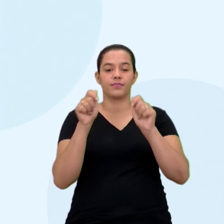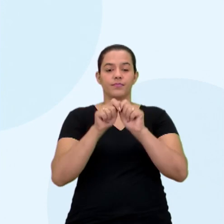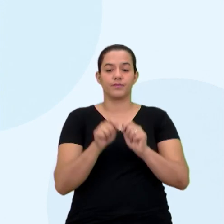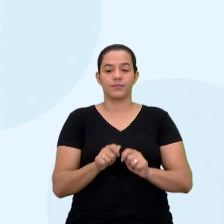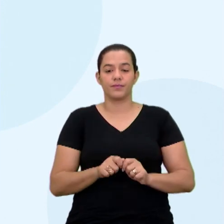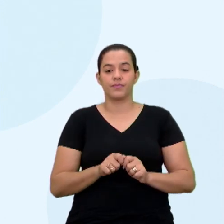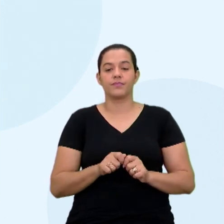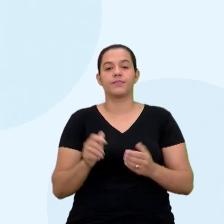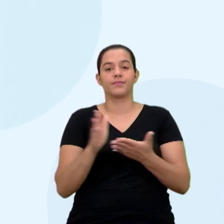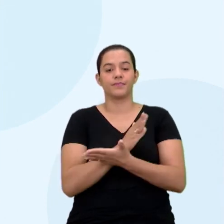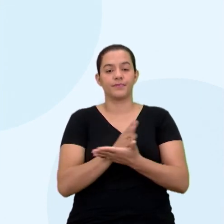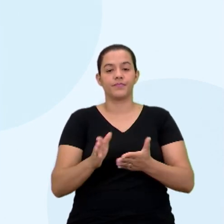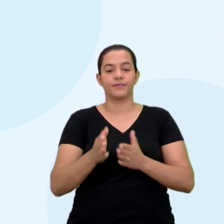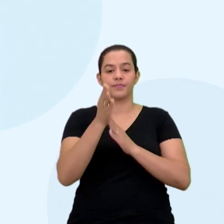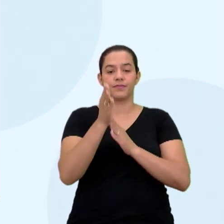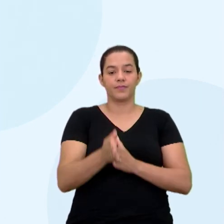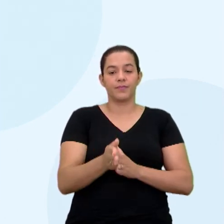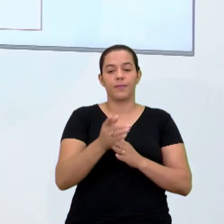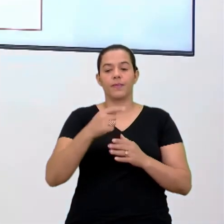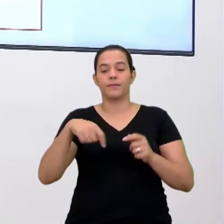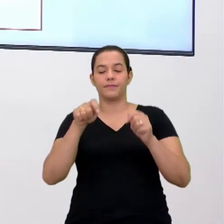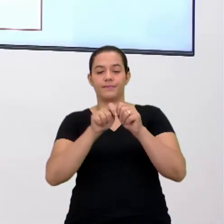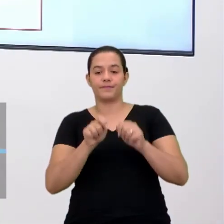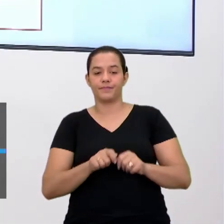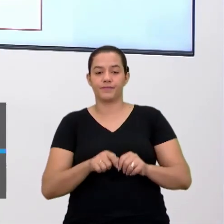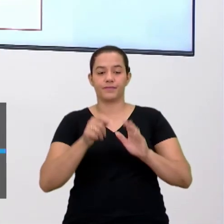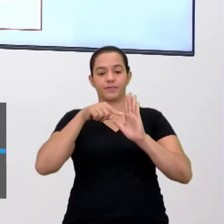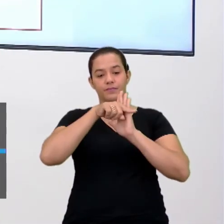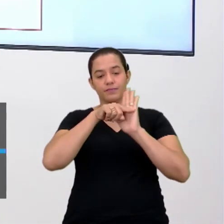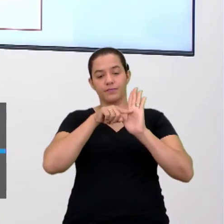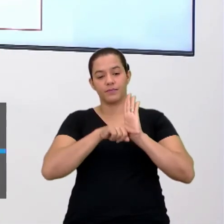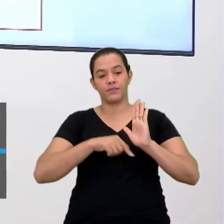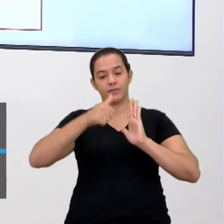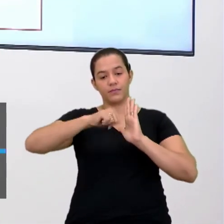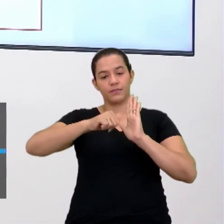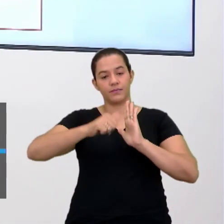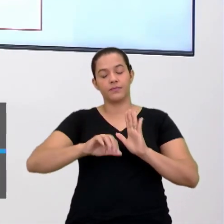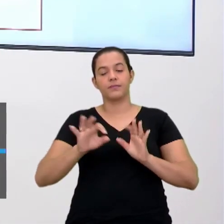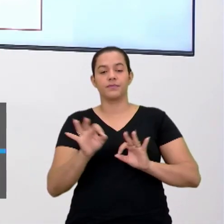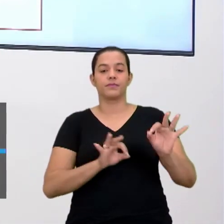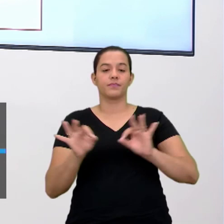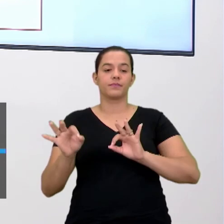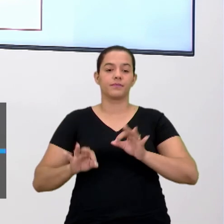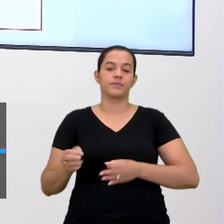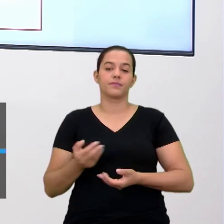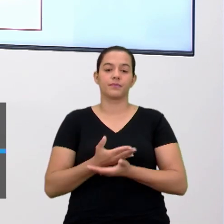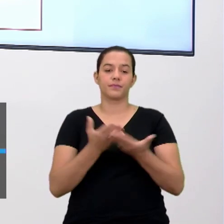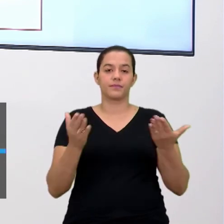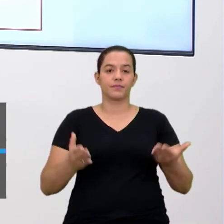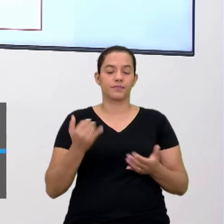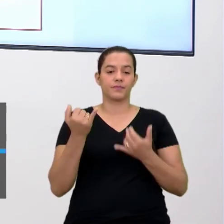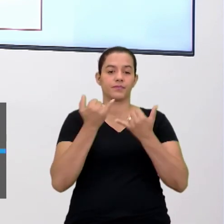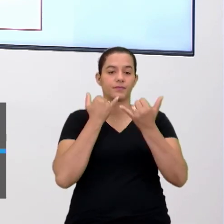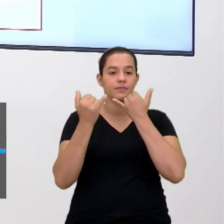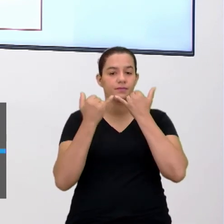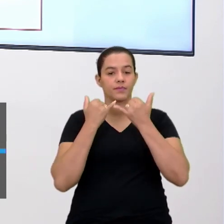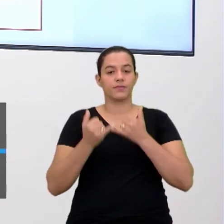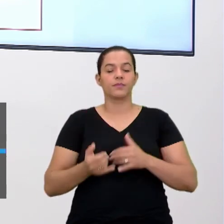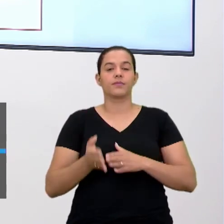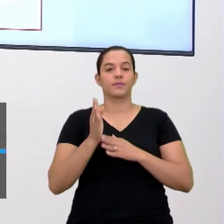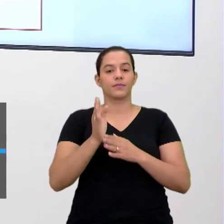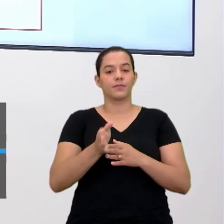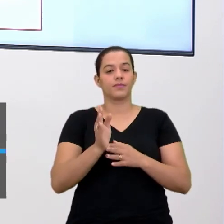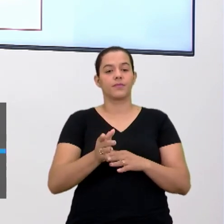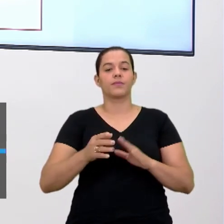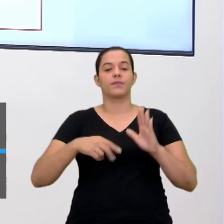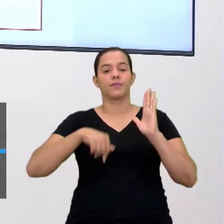Posteriormente traça-se uma reta aí e faz-se uma análise mais criteriosa acerca, né, dessas informações que estão contidas aí no